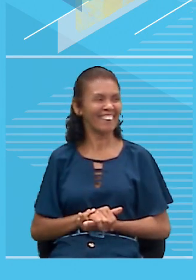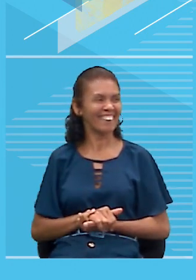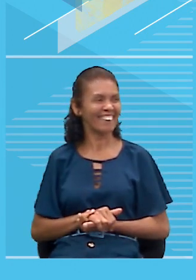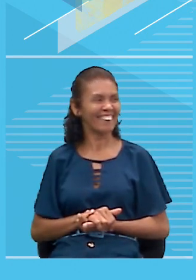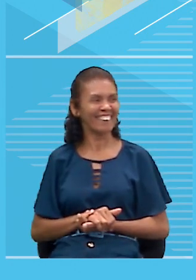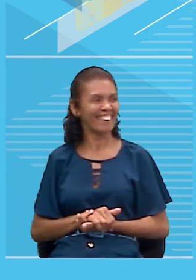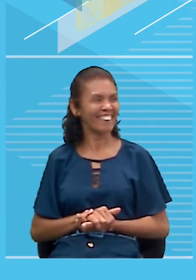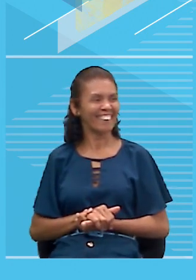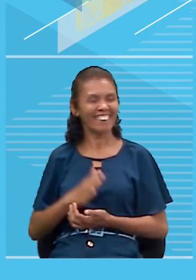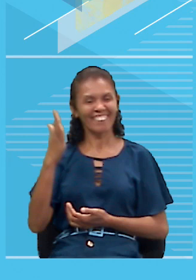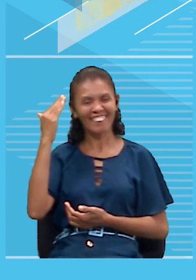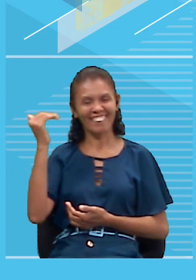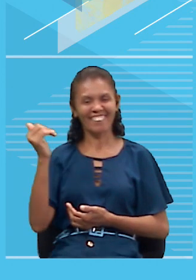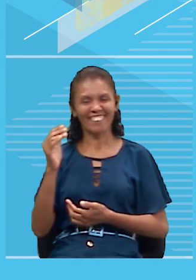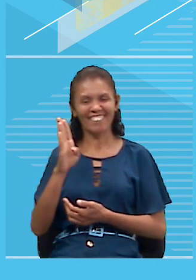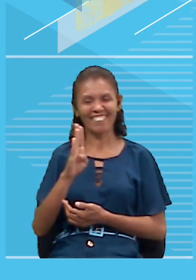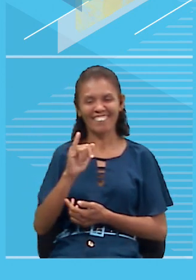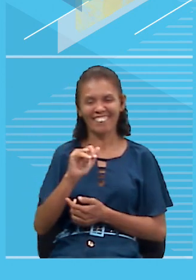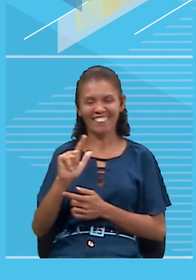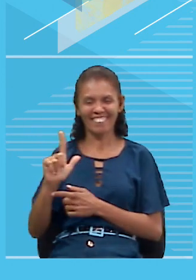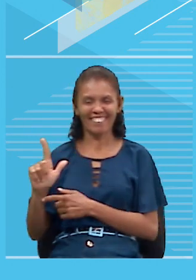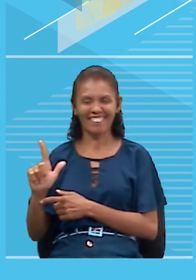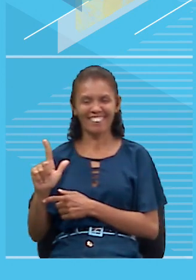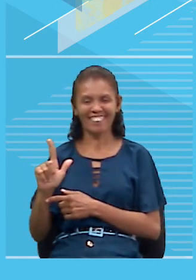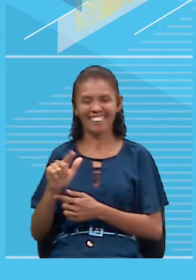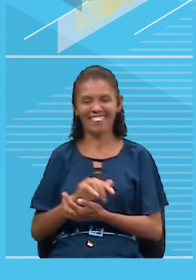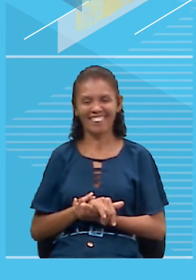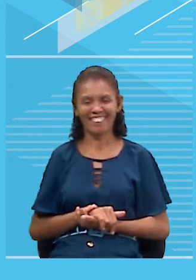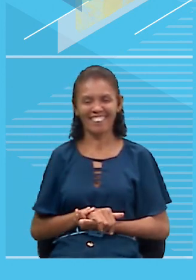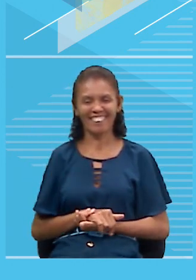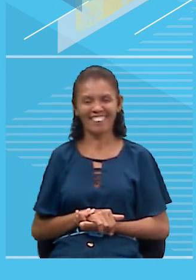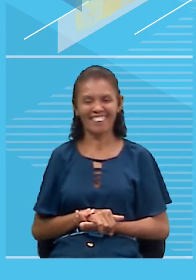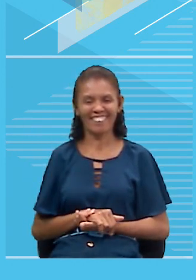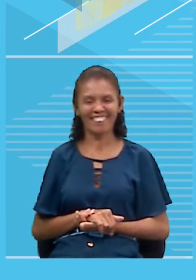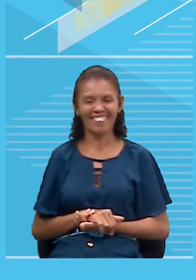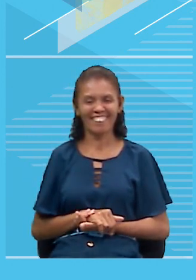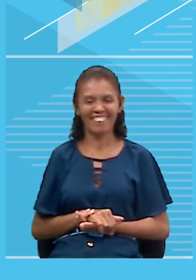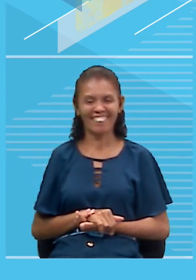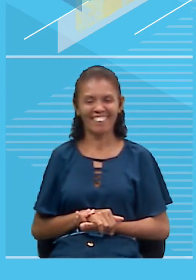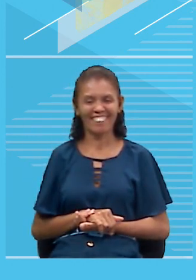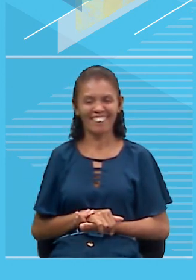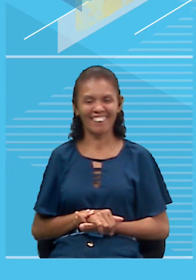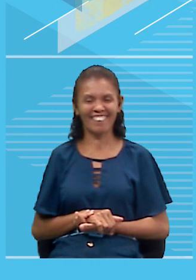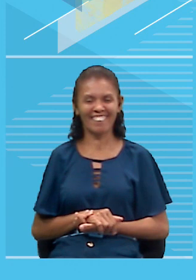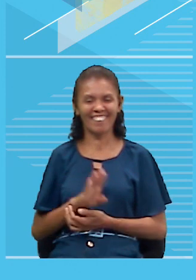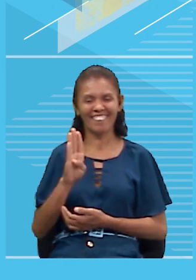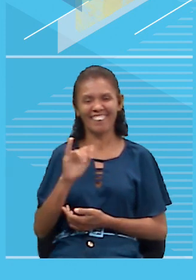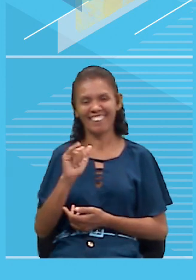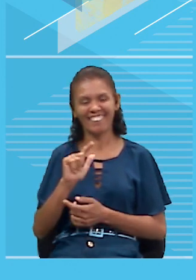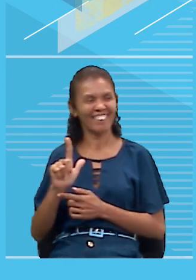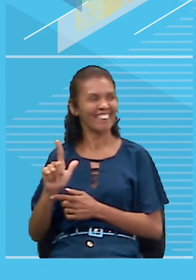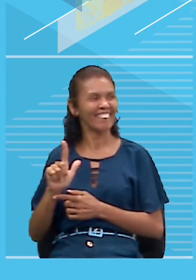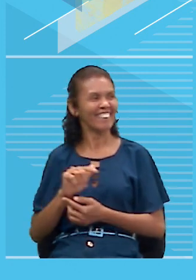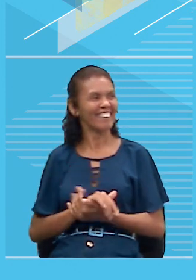eu tava famoso o cara voltou foi Bill do motor tio Dri fiquei Famoso Quem ficou famoso foi o Bill